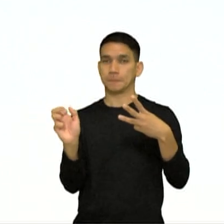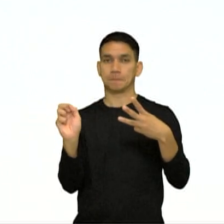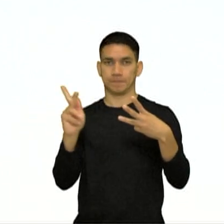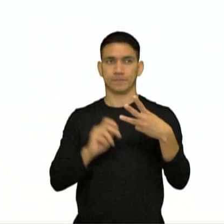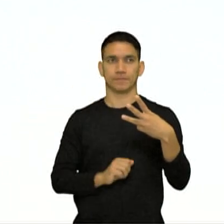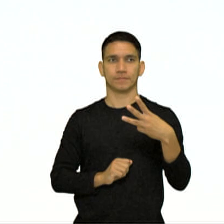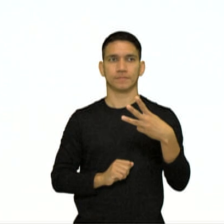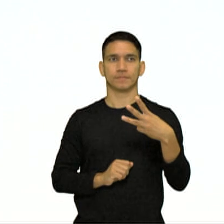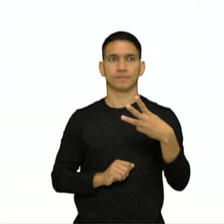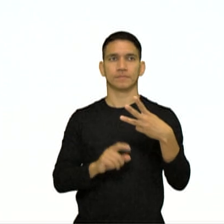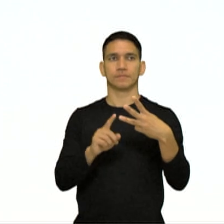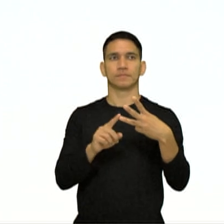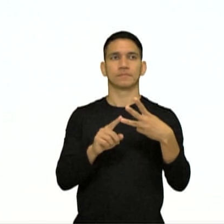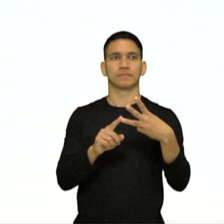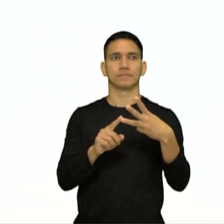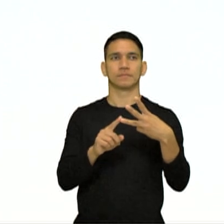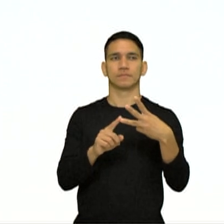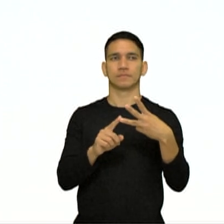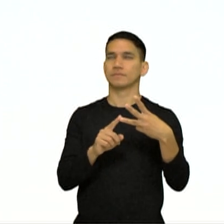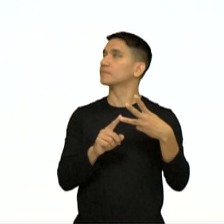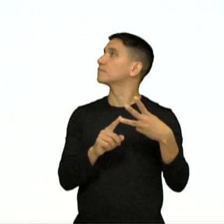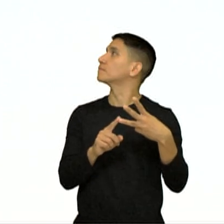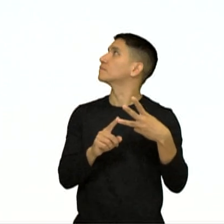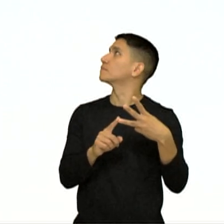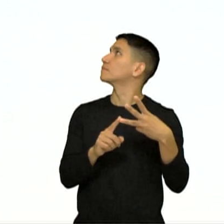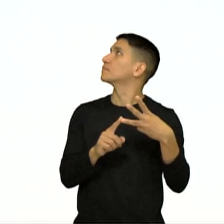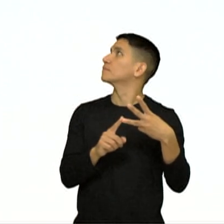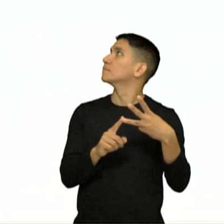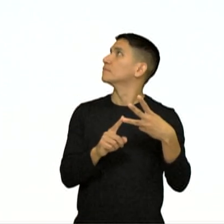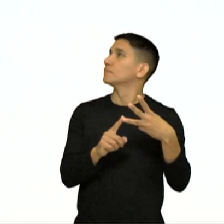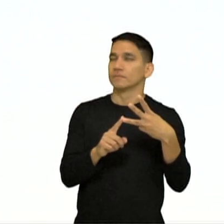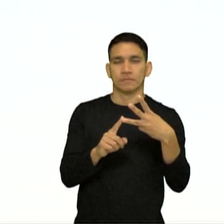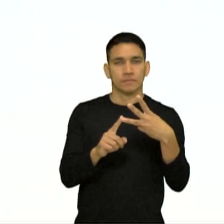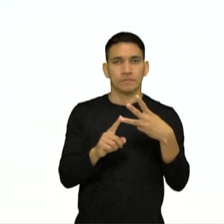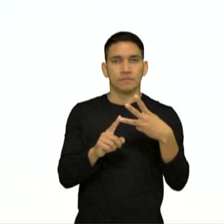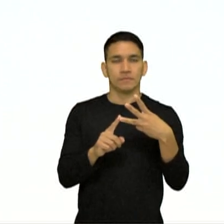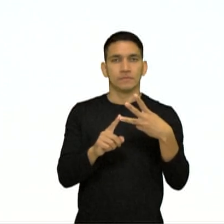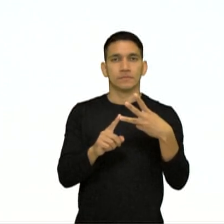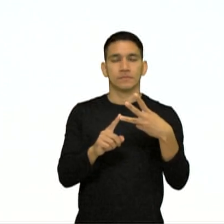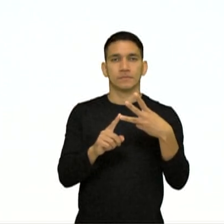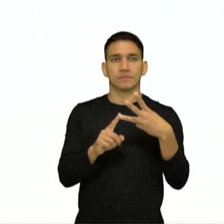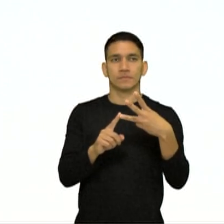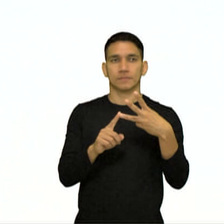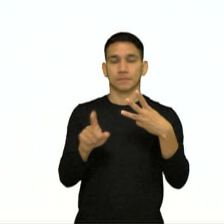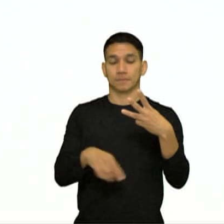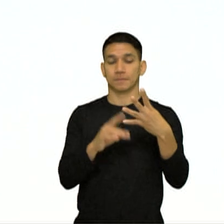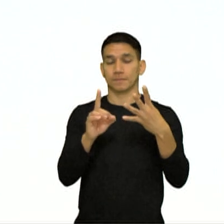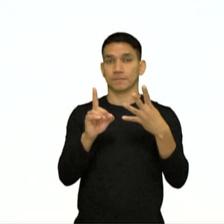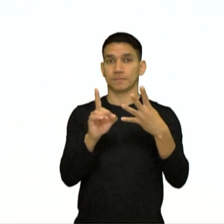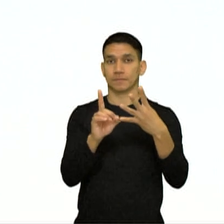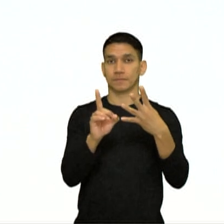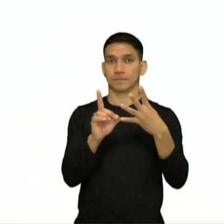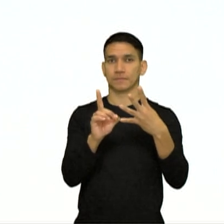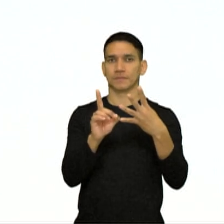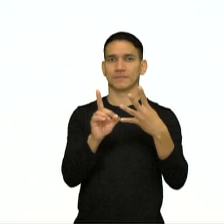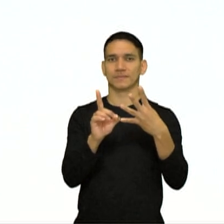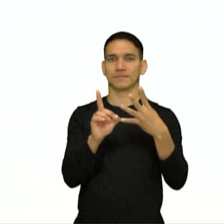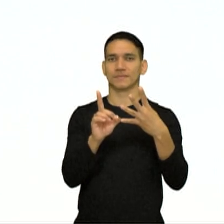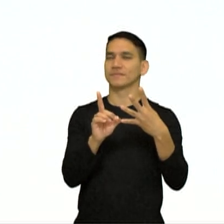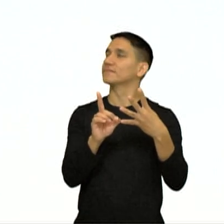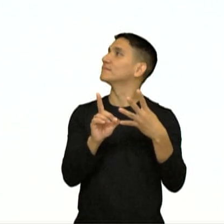O 20a ao quadrado x ao quadrado. Quem é semelhante aqui na letra C com menos 3/4 a